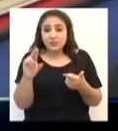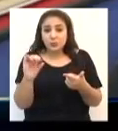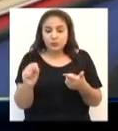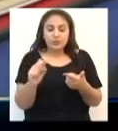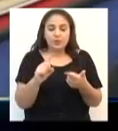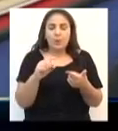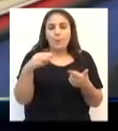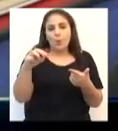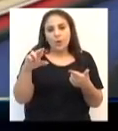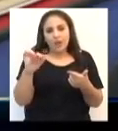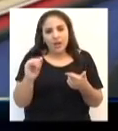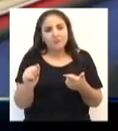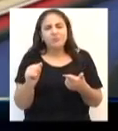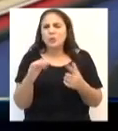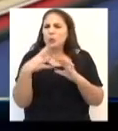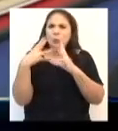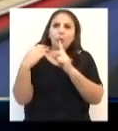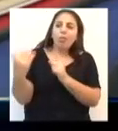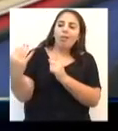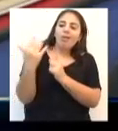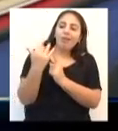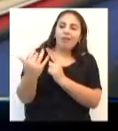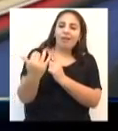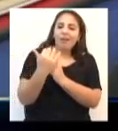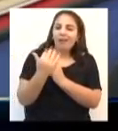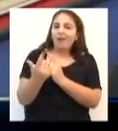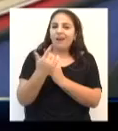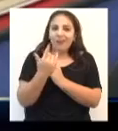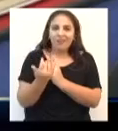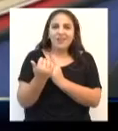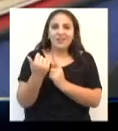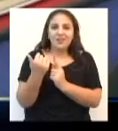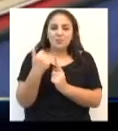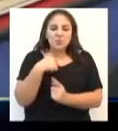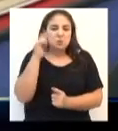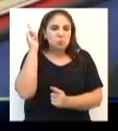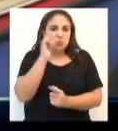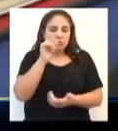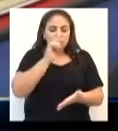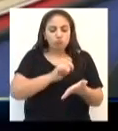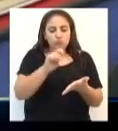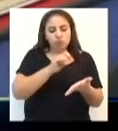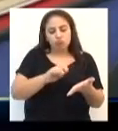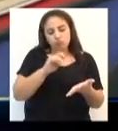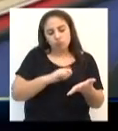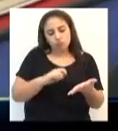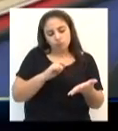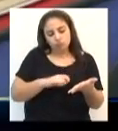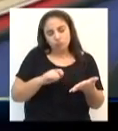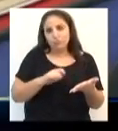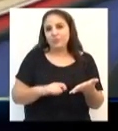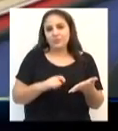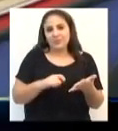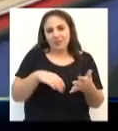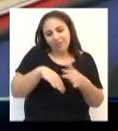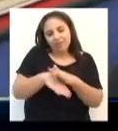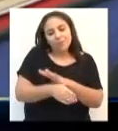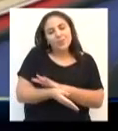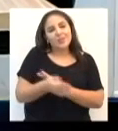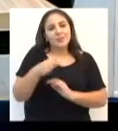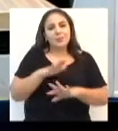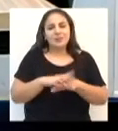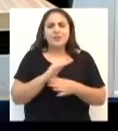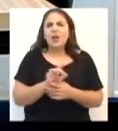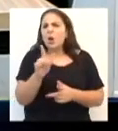isso foi influenciando para a gente prosseguir escrevendo e se aperfeiçoando cada vez mais. Alguns